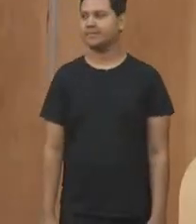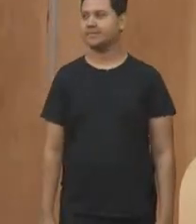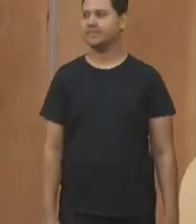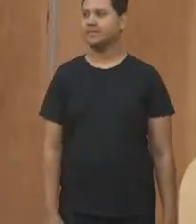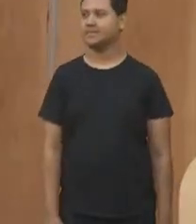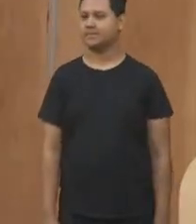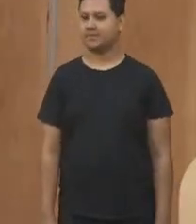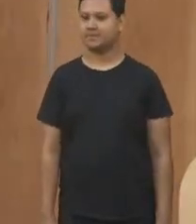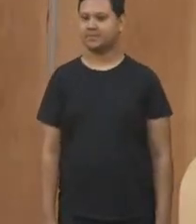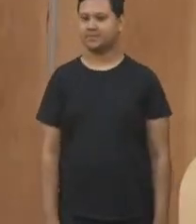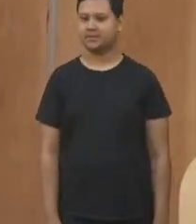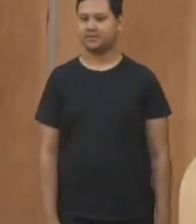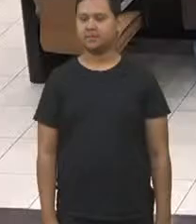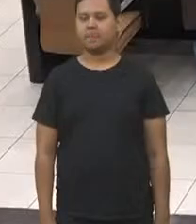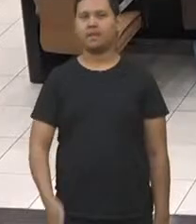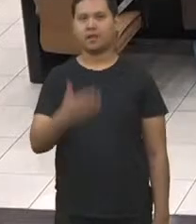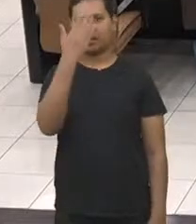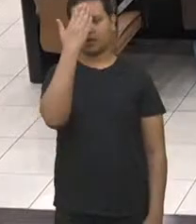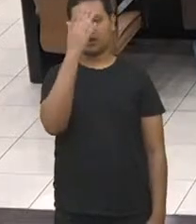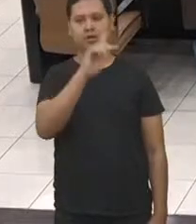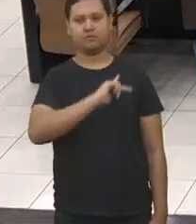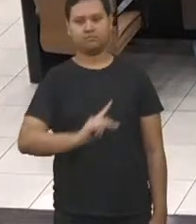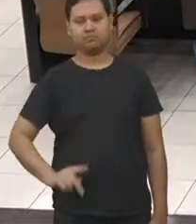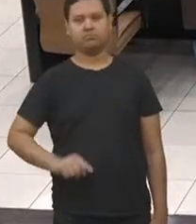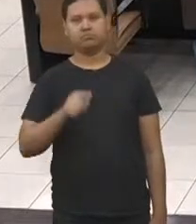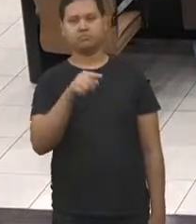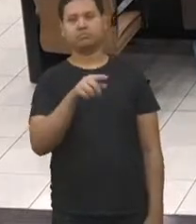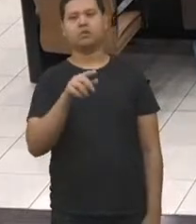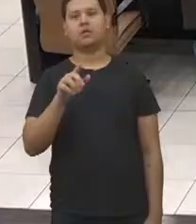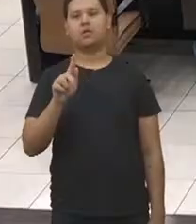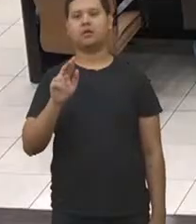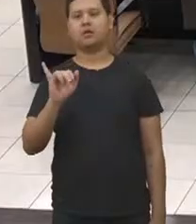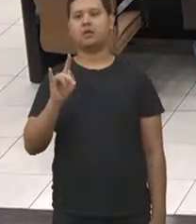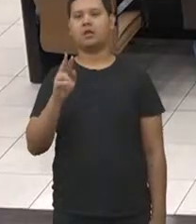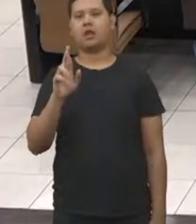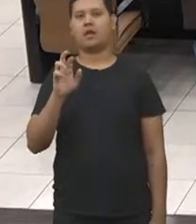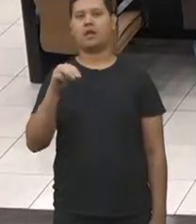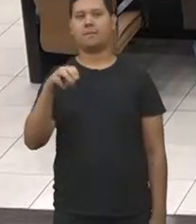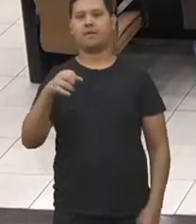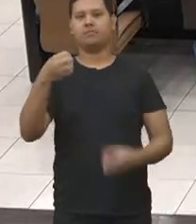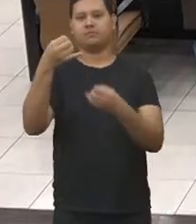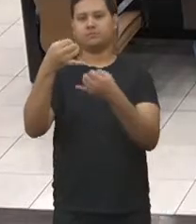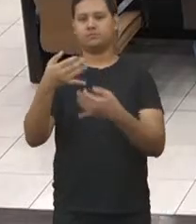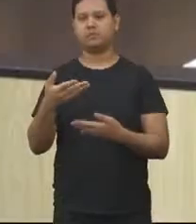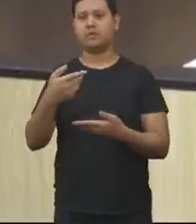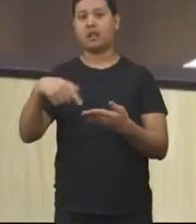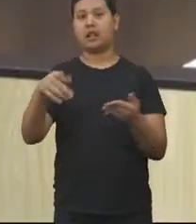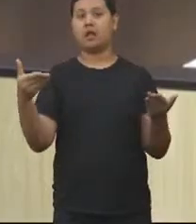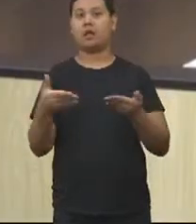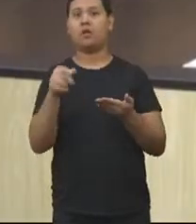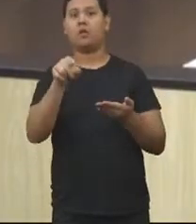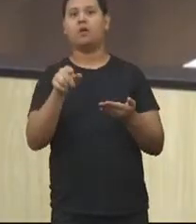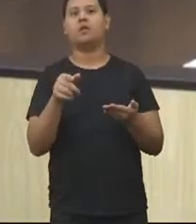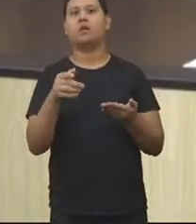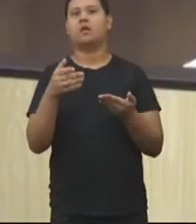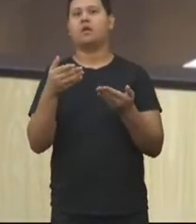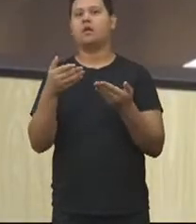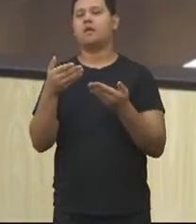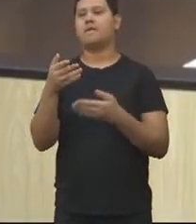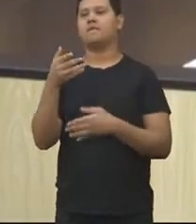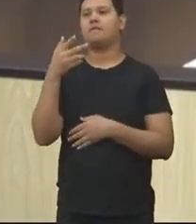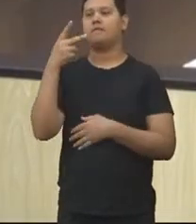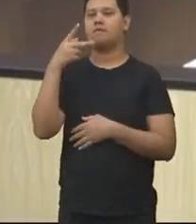vocês. Agradeço ao senhor Guilherme pela explanação. Neste momento, abro a palavra